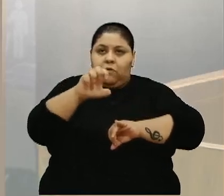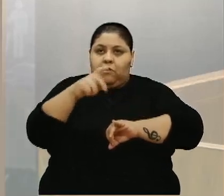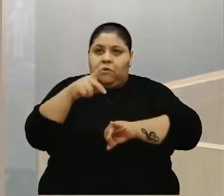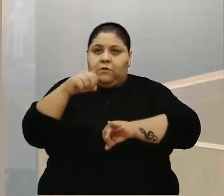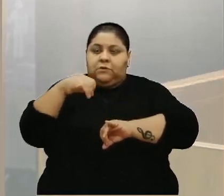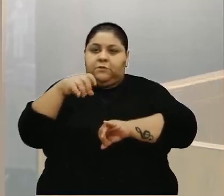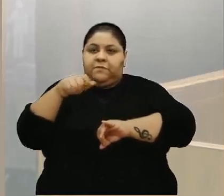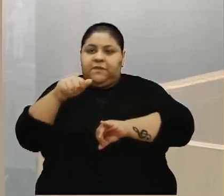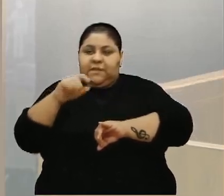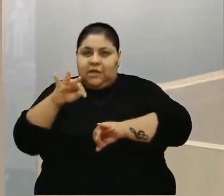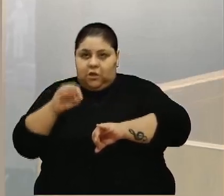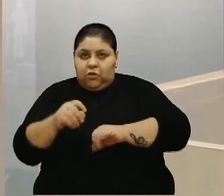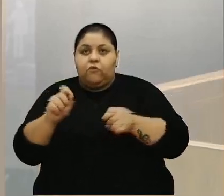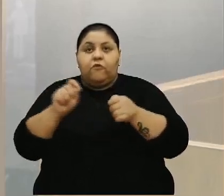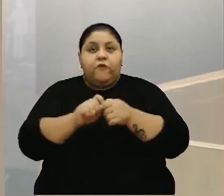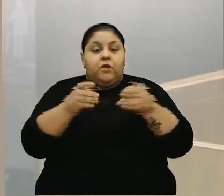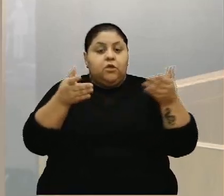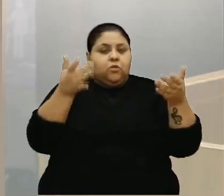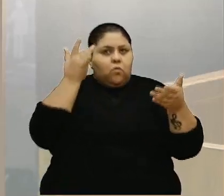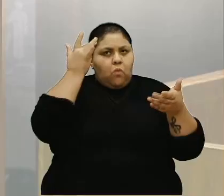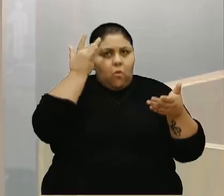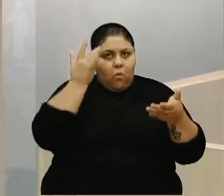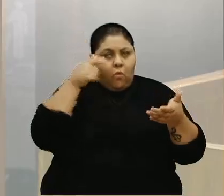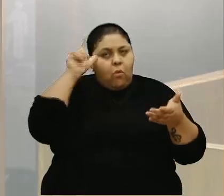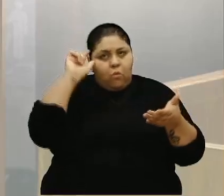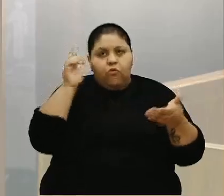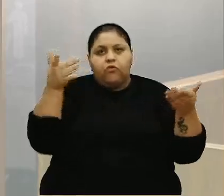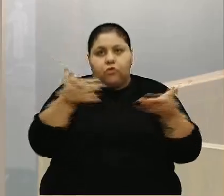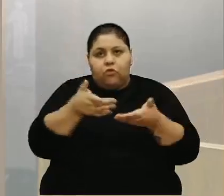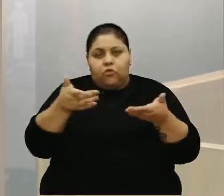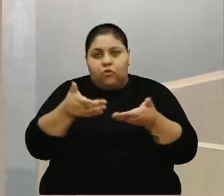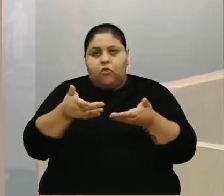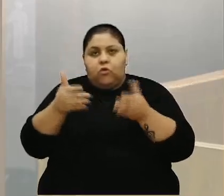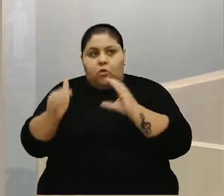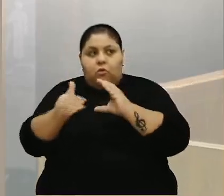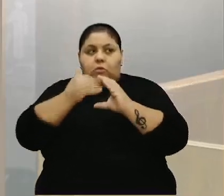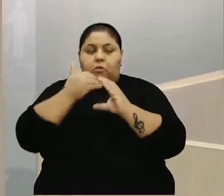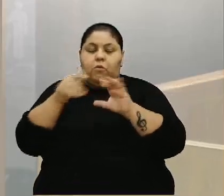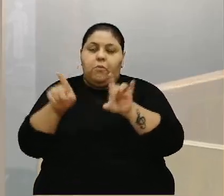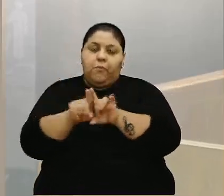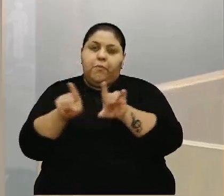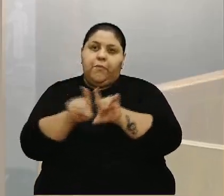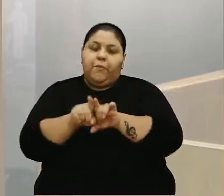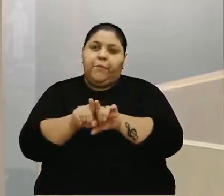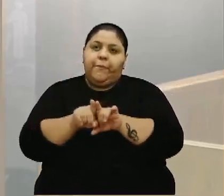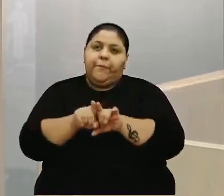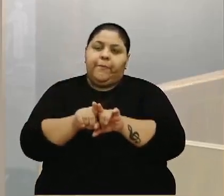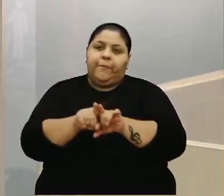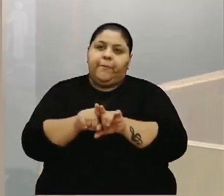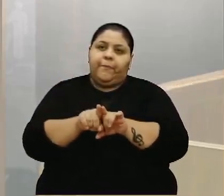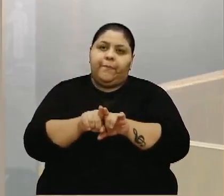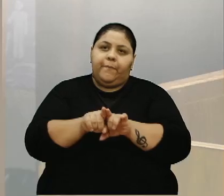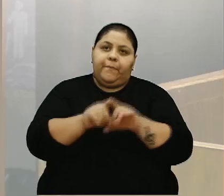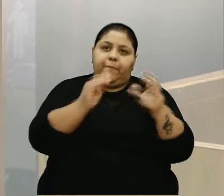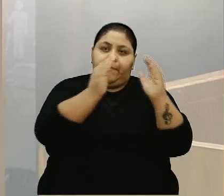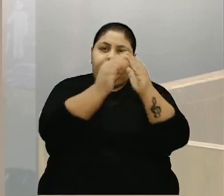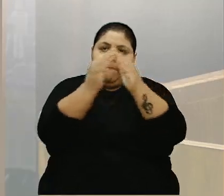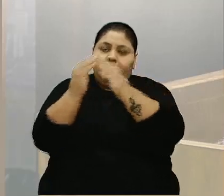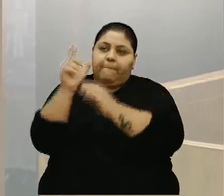foi feito ontem, e hoje já estou recebendo aí dos